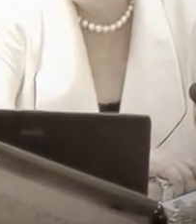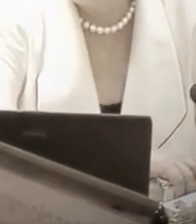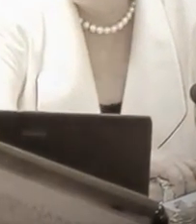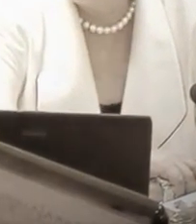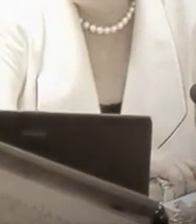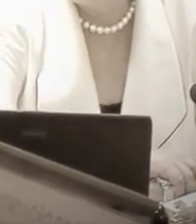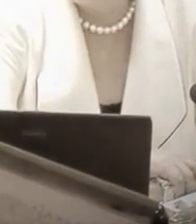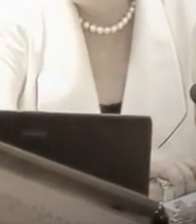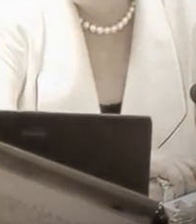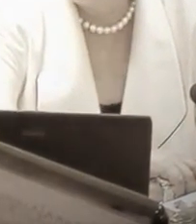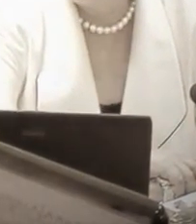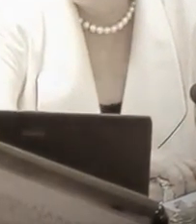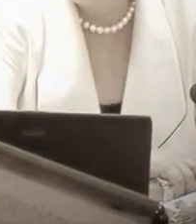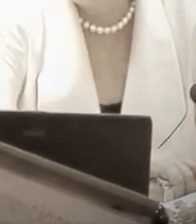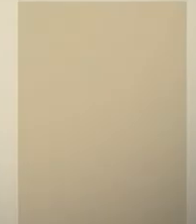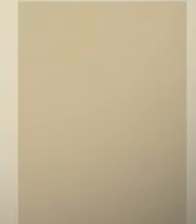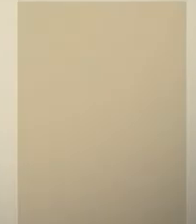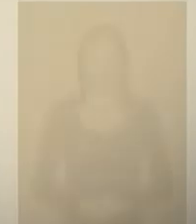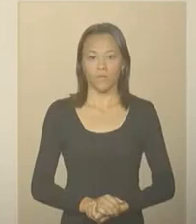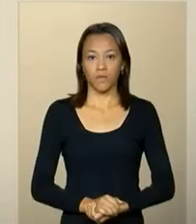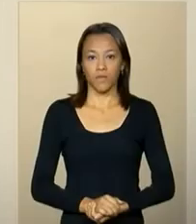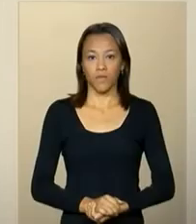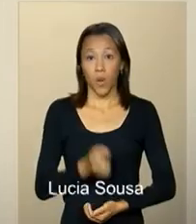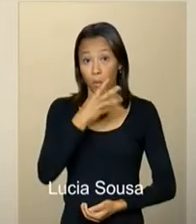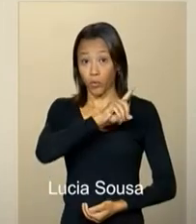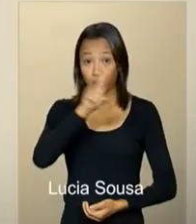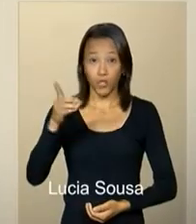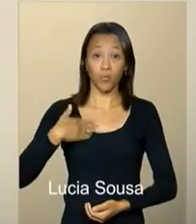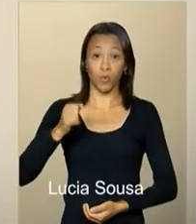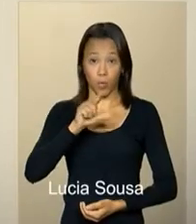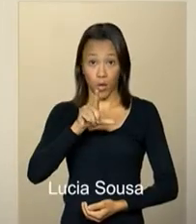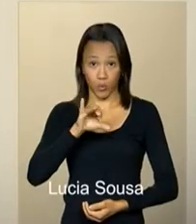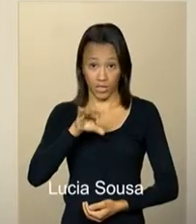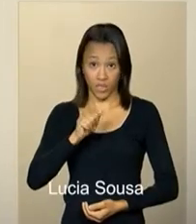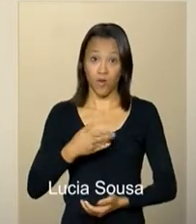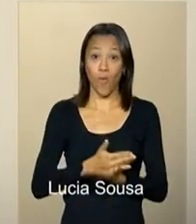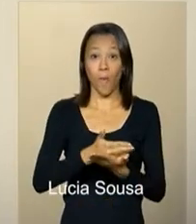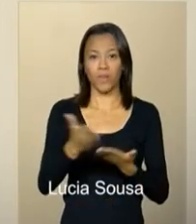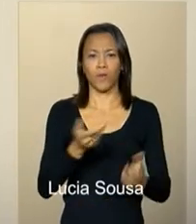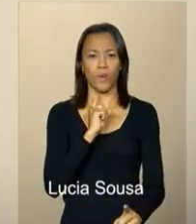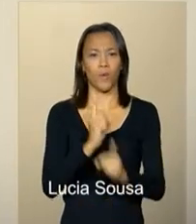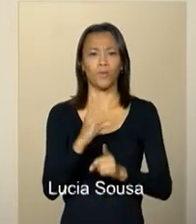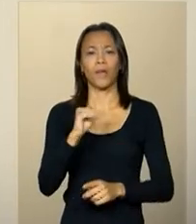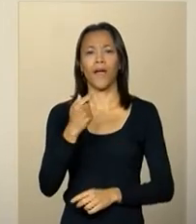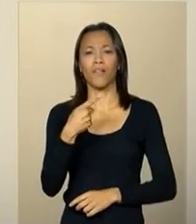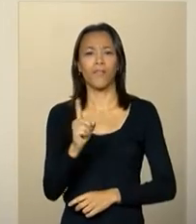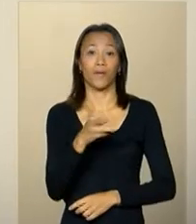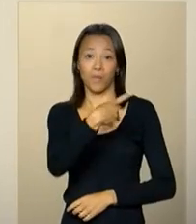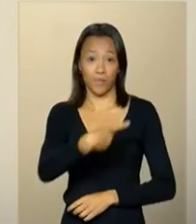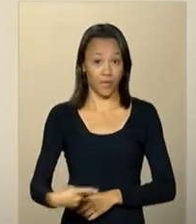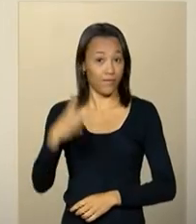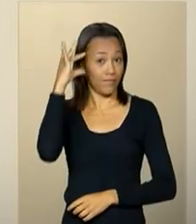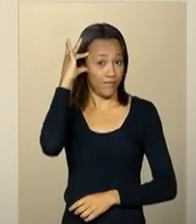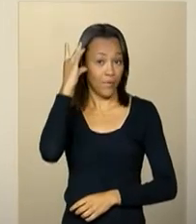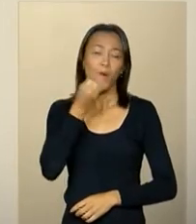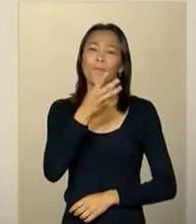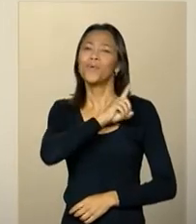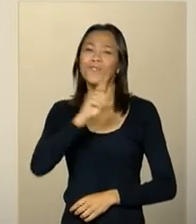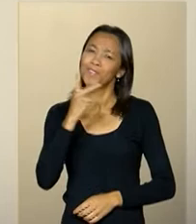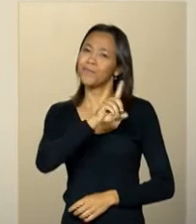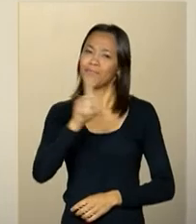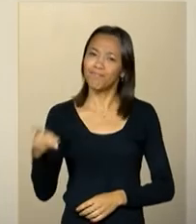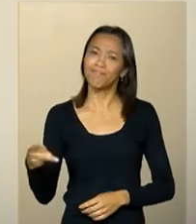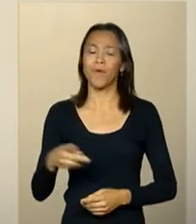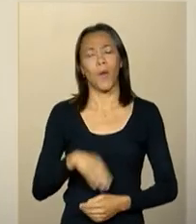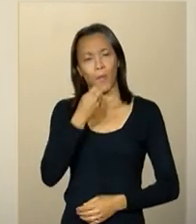café com a Presidenta olha Luciano Seixas e começa agora mais um café com a presidenta Dilma Bom